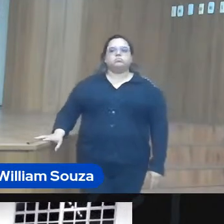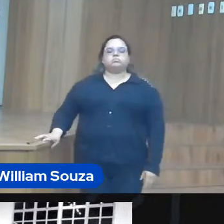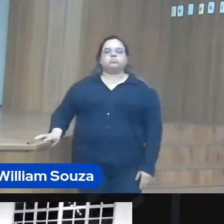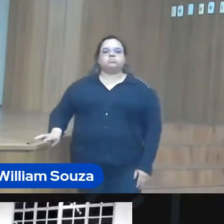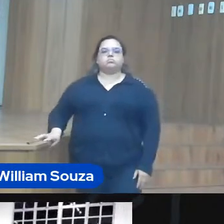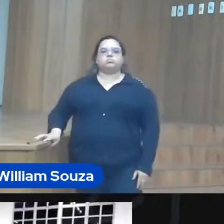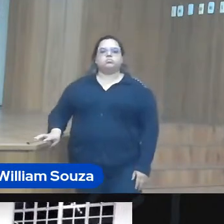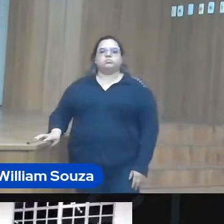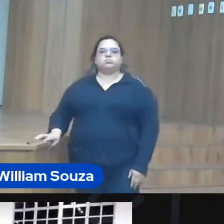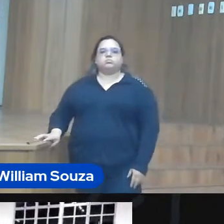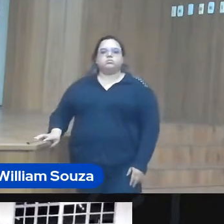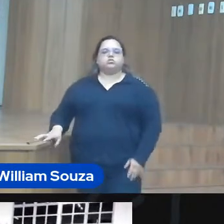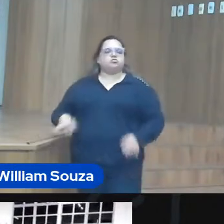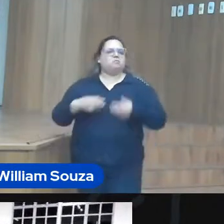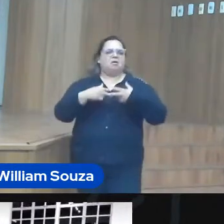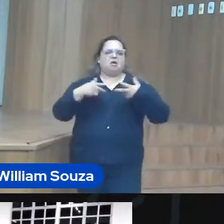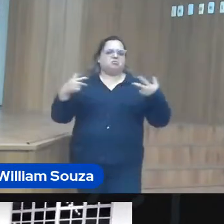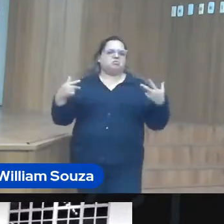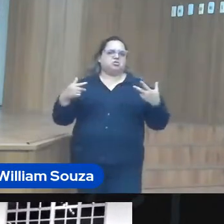gênero,